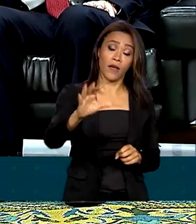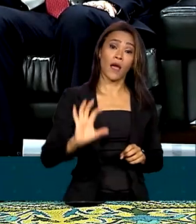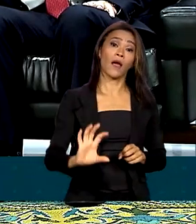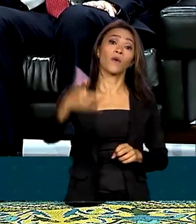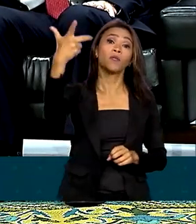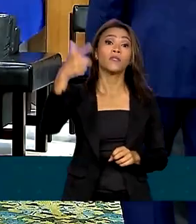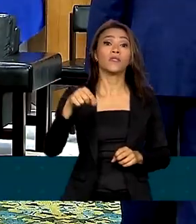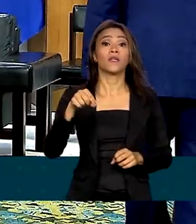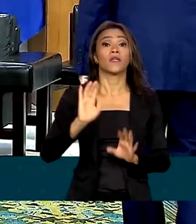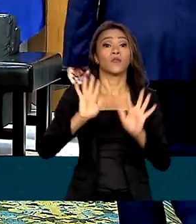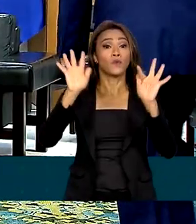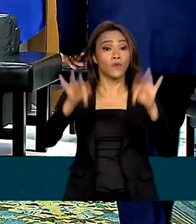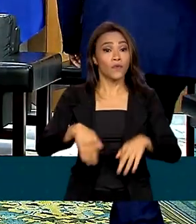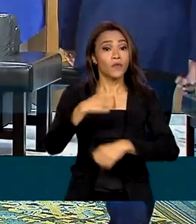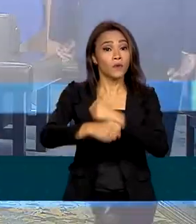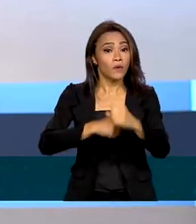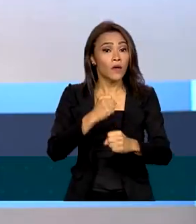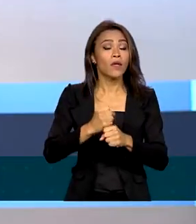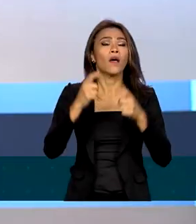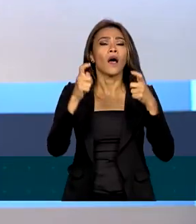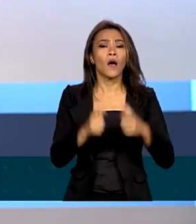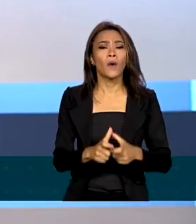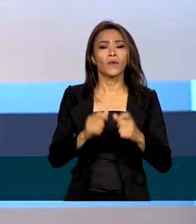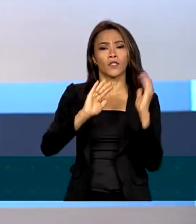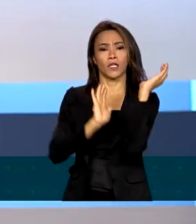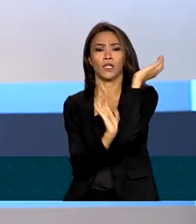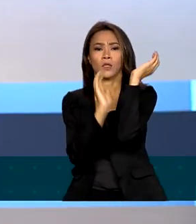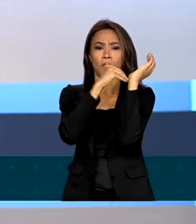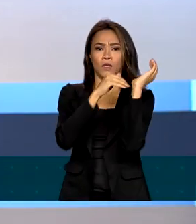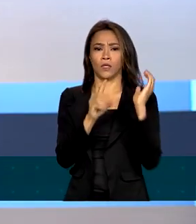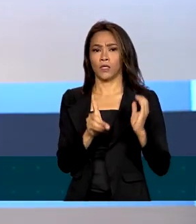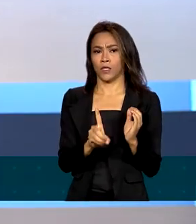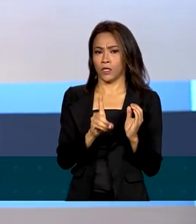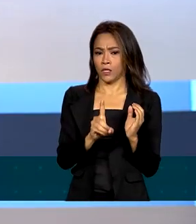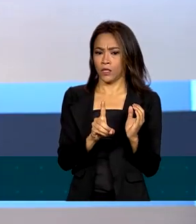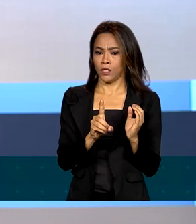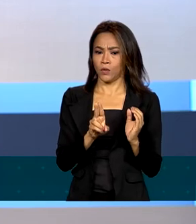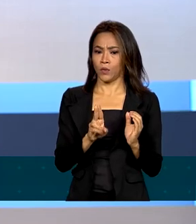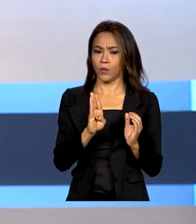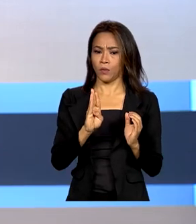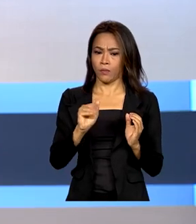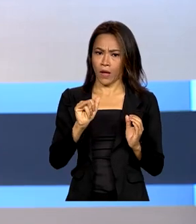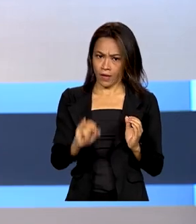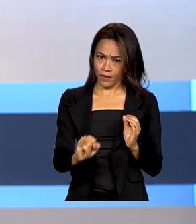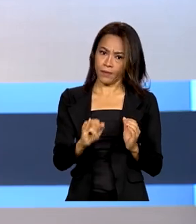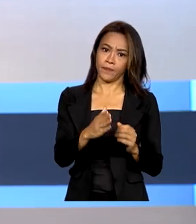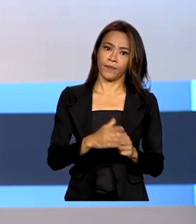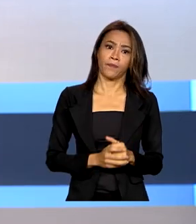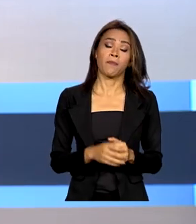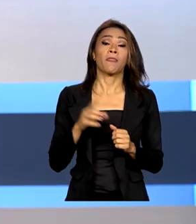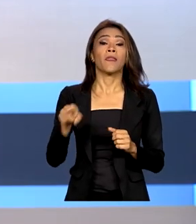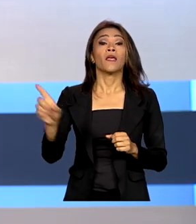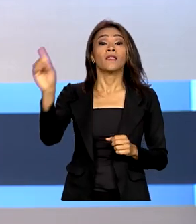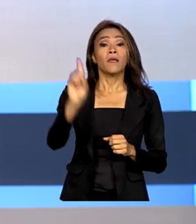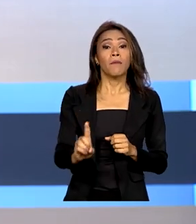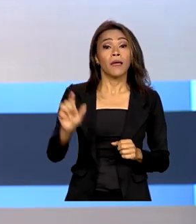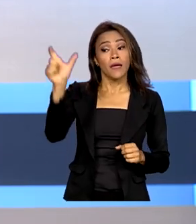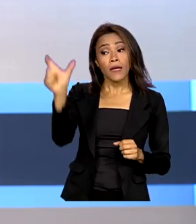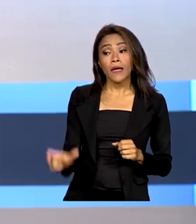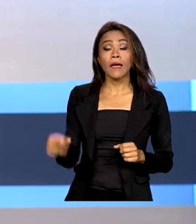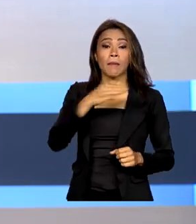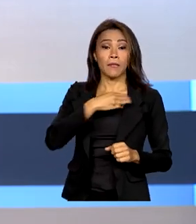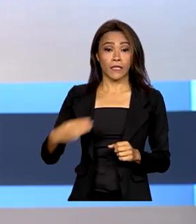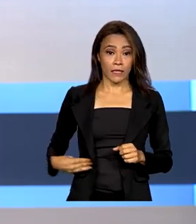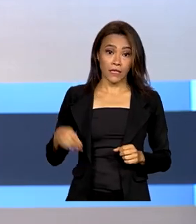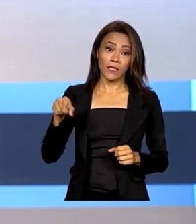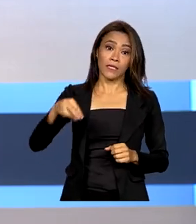Dubai. O alto executivo da União Europeia também esteve com a ministra Marina Silva. Eles discutiram medidas para reduzir o